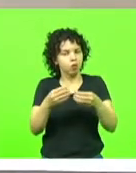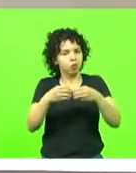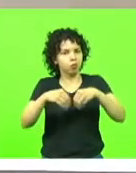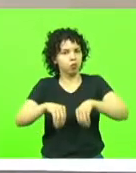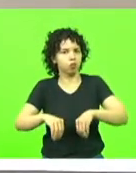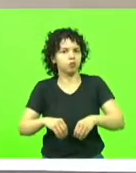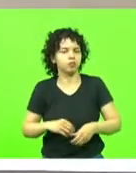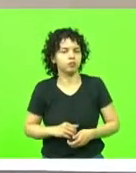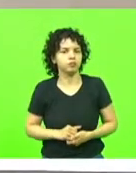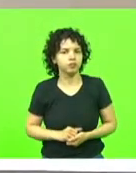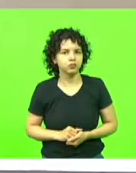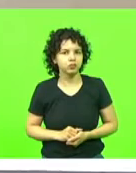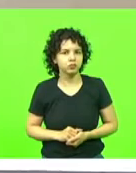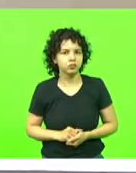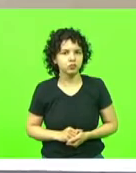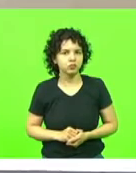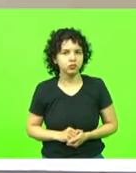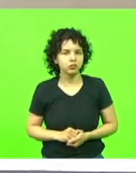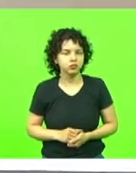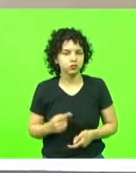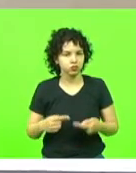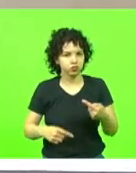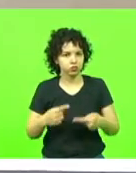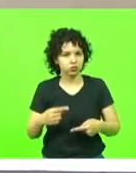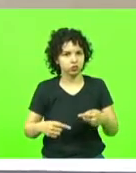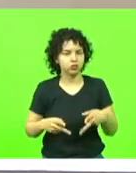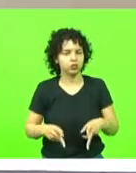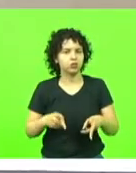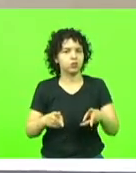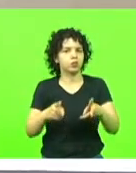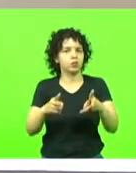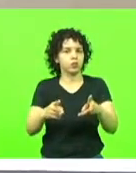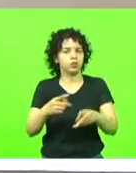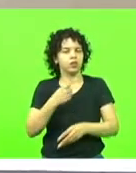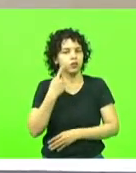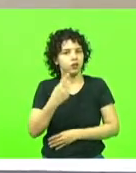Continua em discussão. Senhor presidente. Por favor, deputado